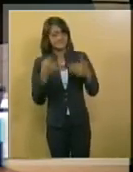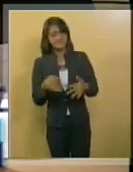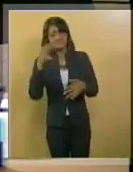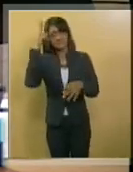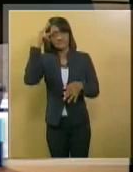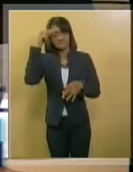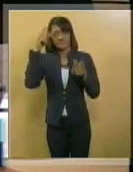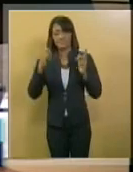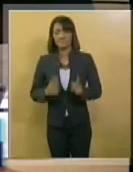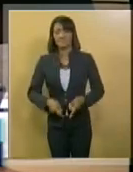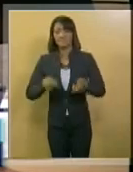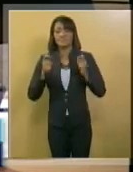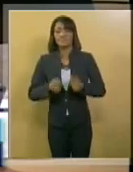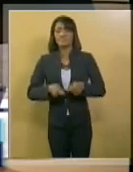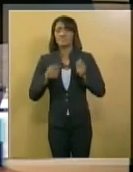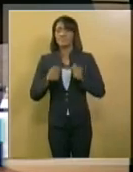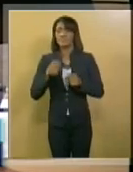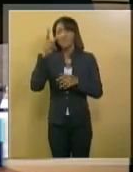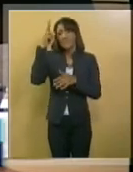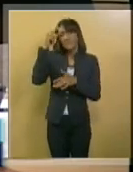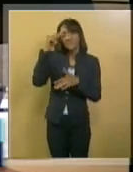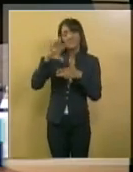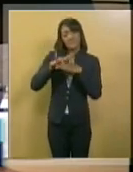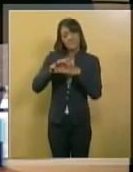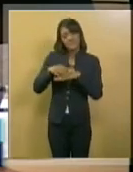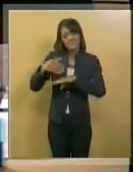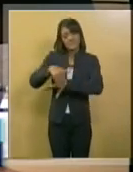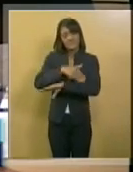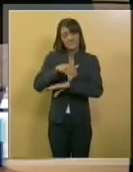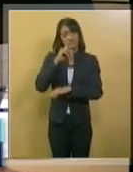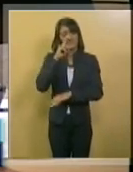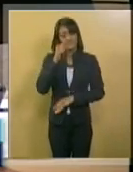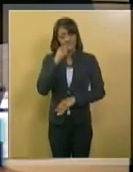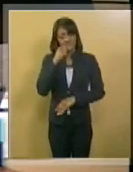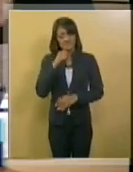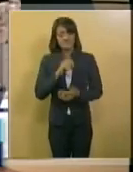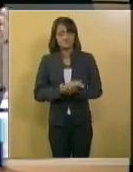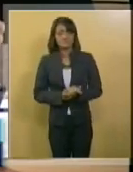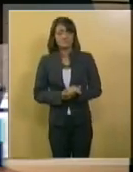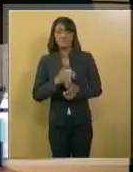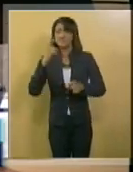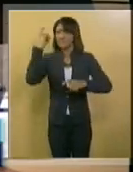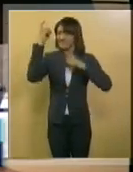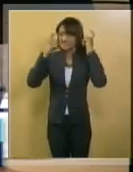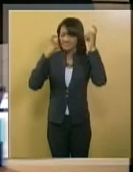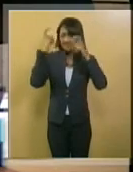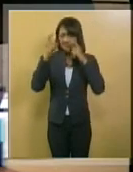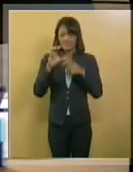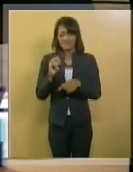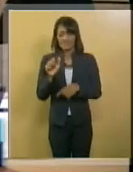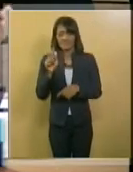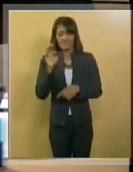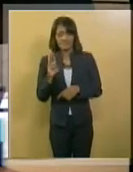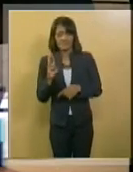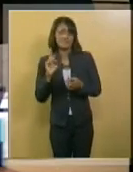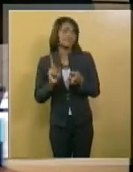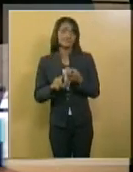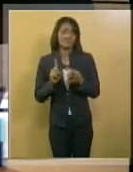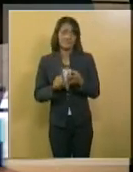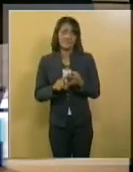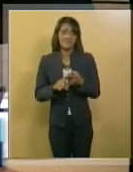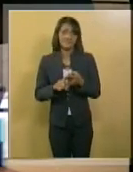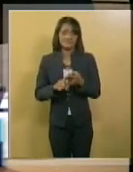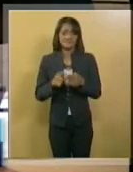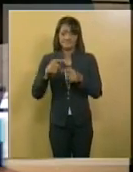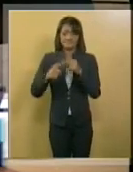carroças, os cavalos doentes que estão nas ruas de Aracaju. A preocupação da OAB em tirar essas carroças